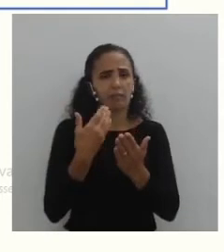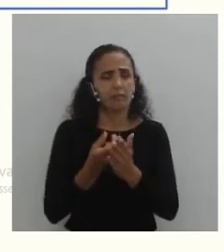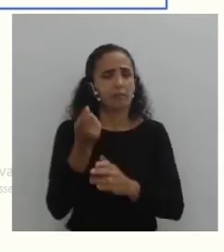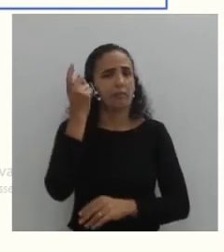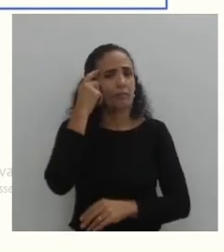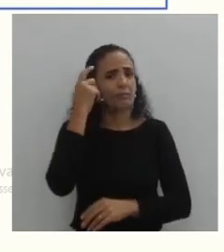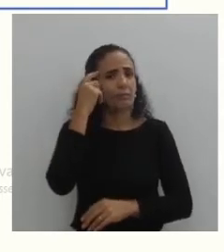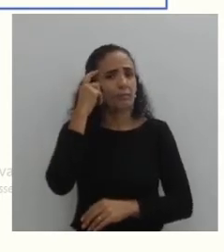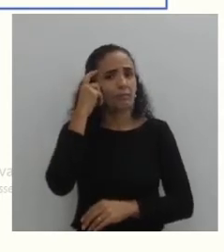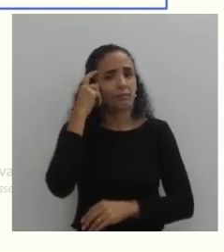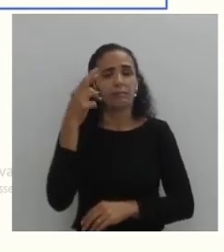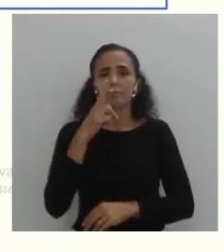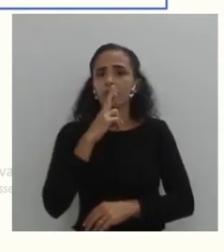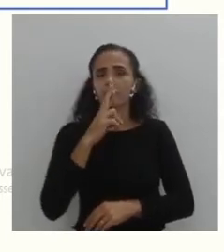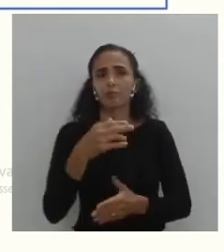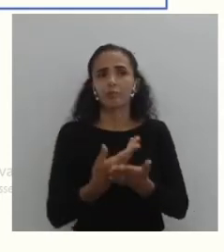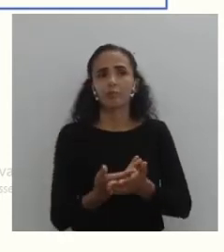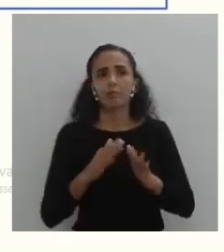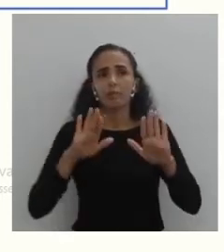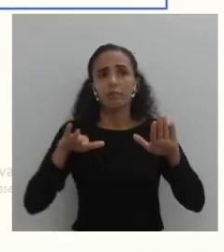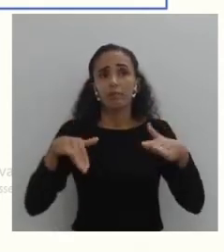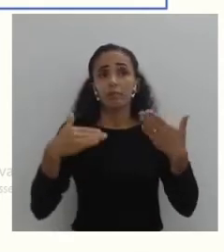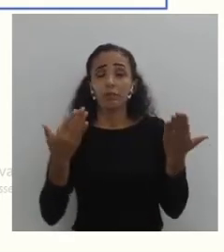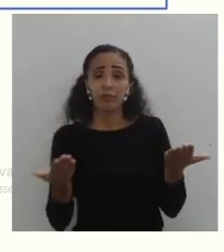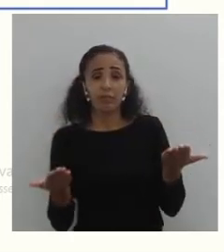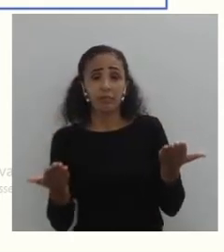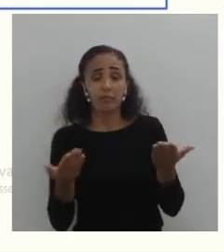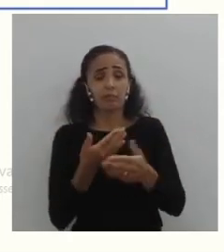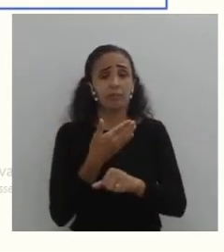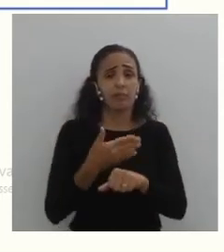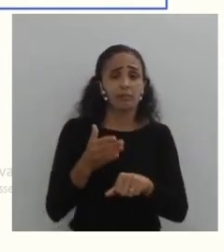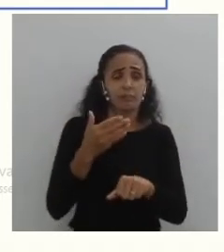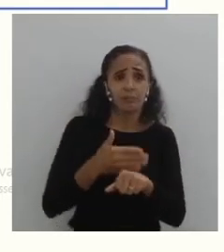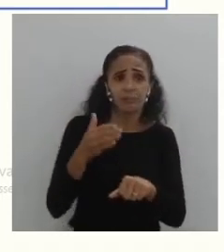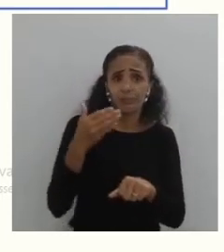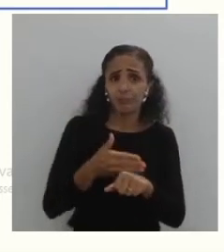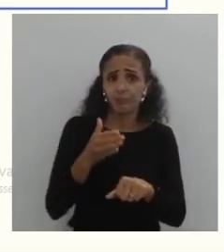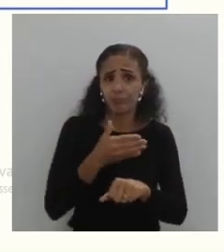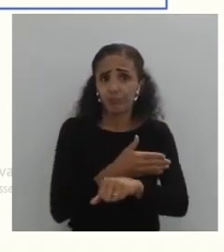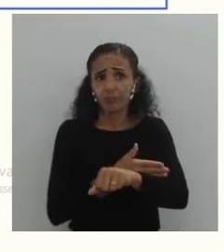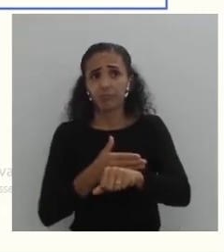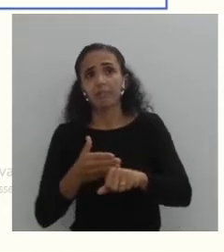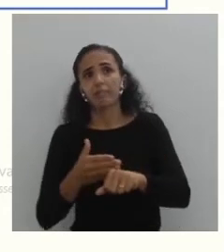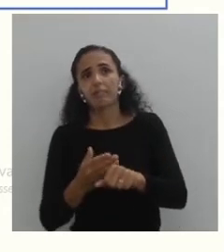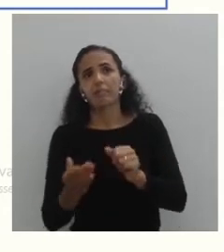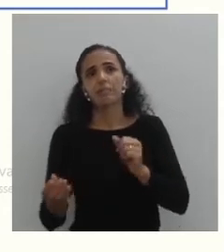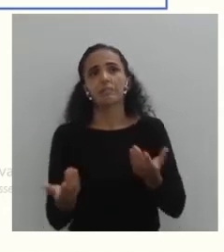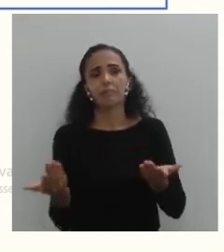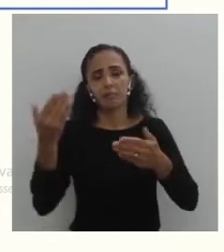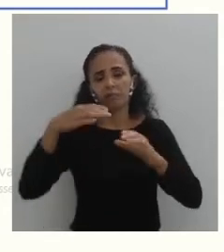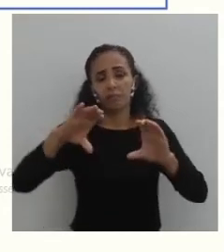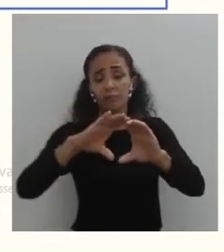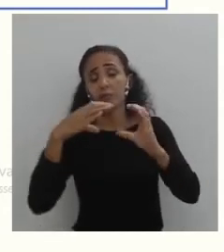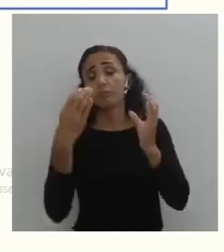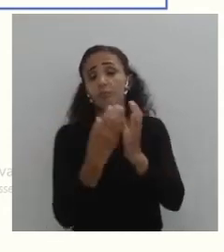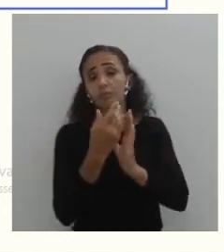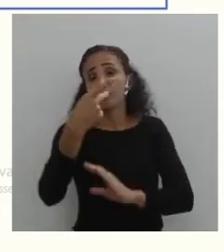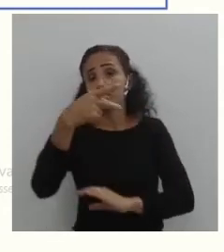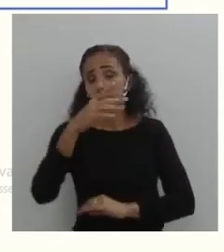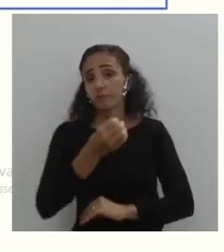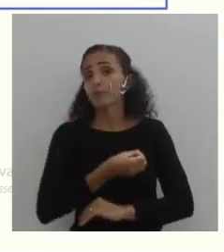e respondam. Quais as tradições religiosas presentes na comunidade em que você